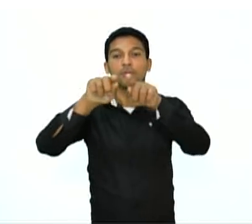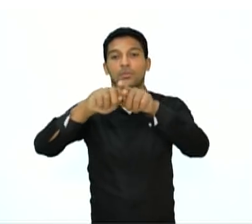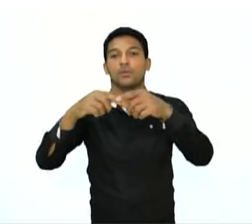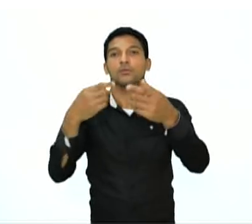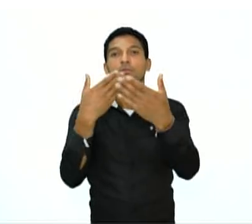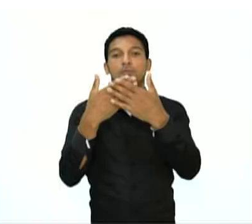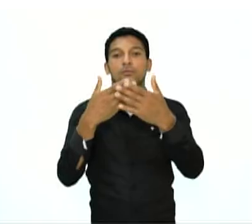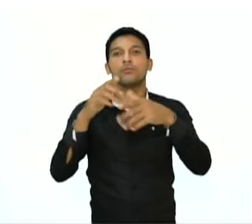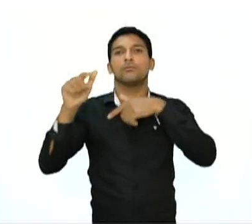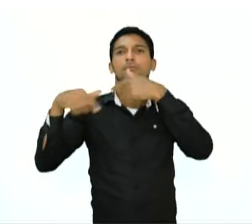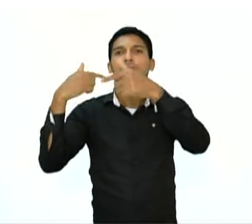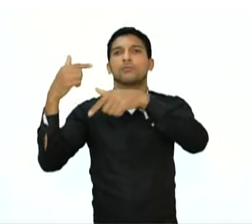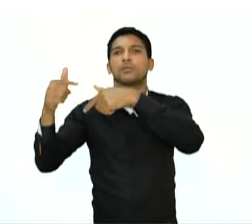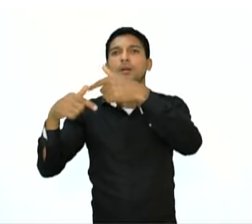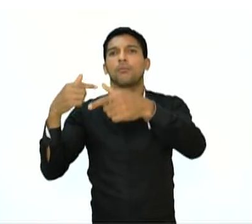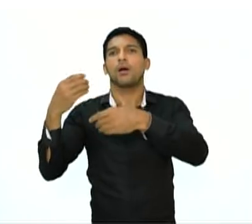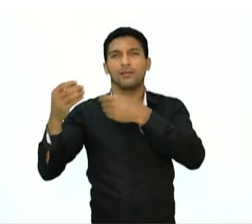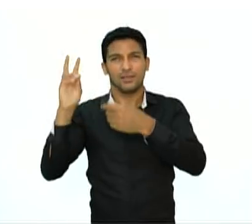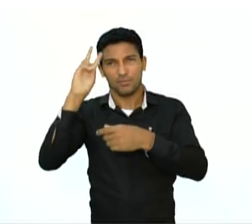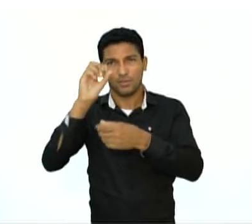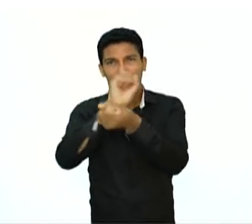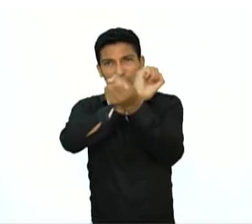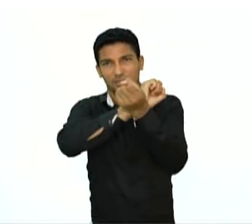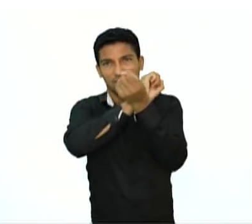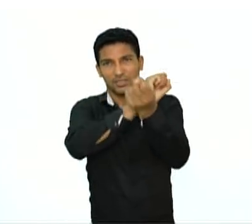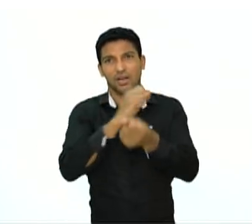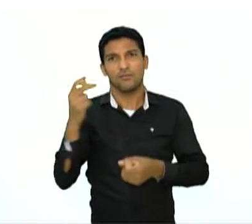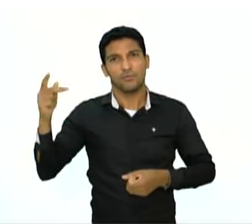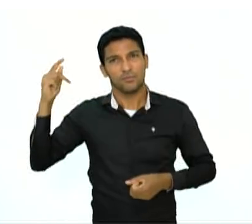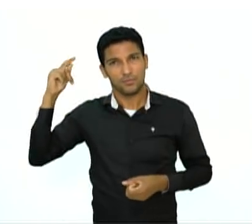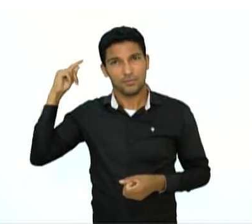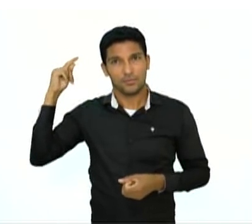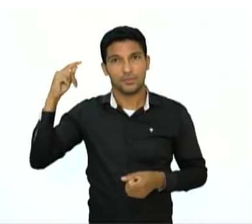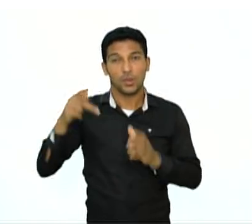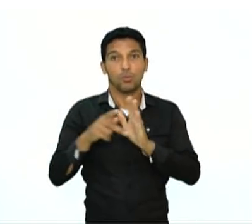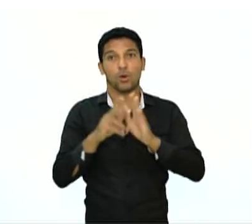Colégio Jesuíta, a Fonte da Cambô, sobre alguns elementos de trabalho